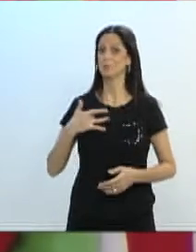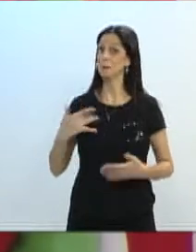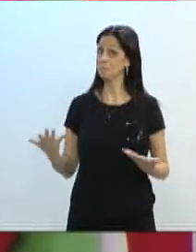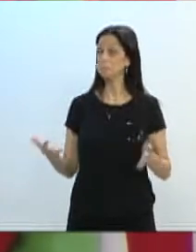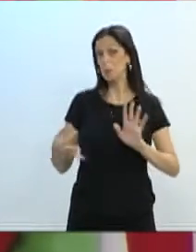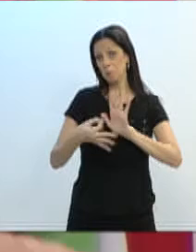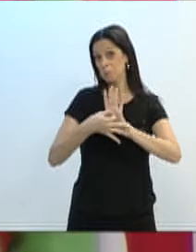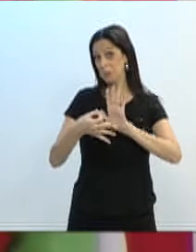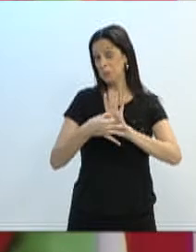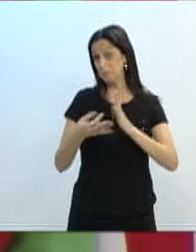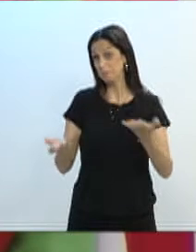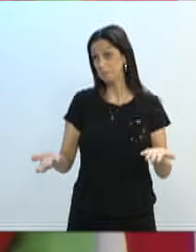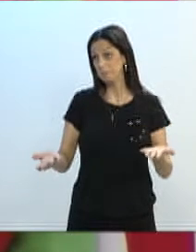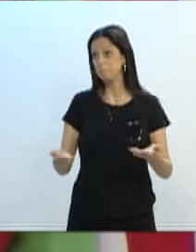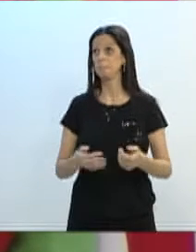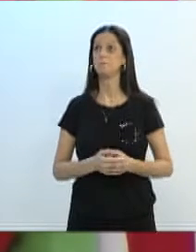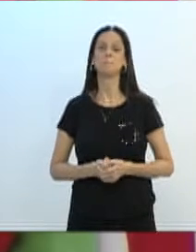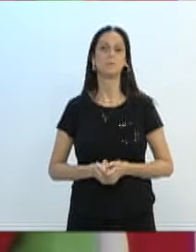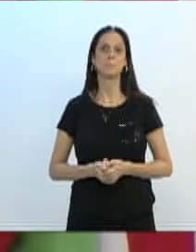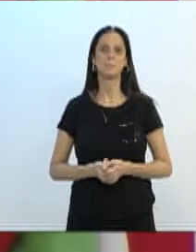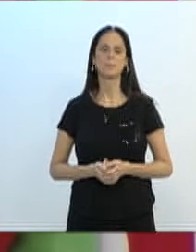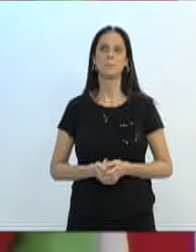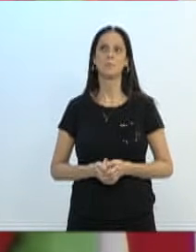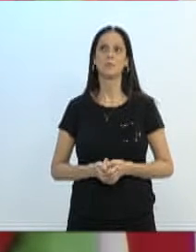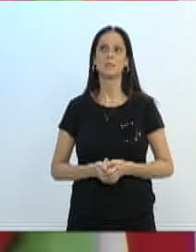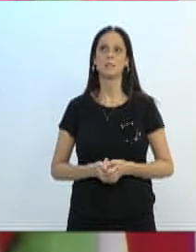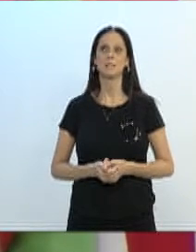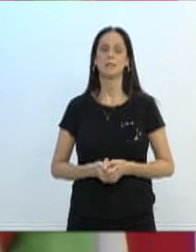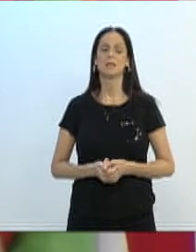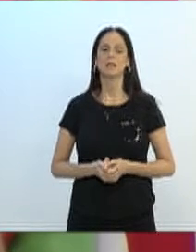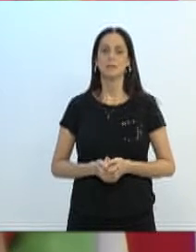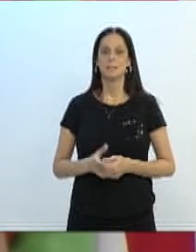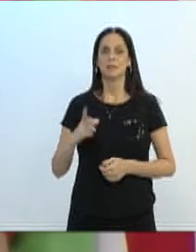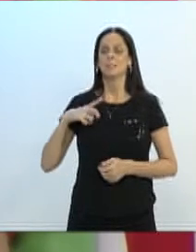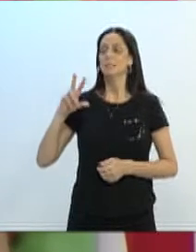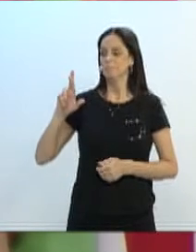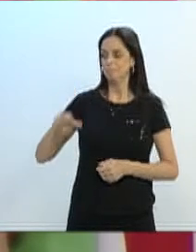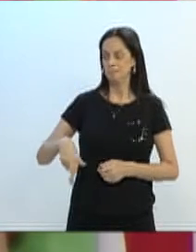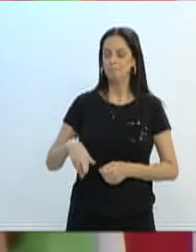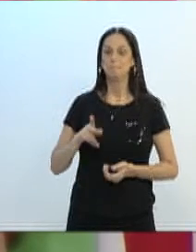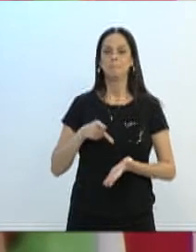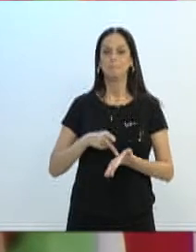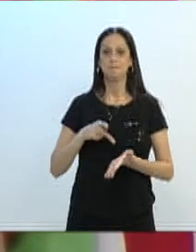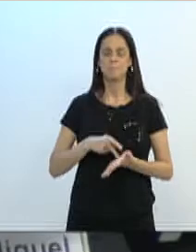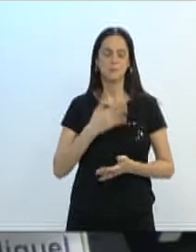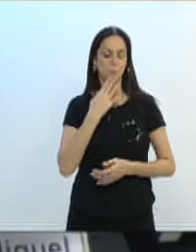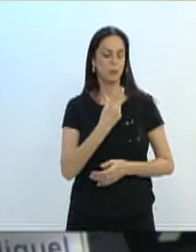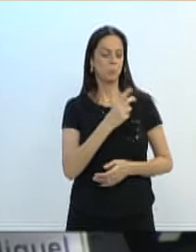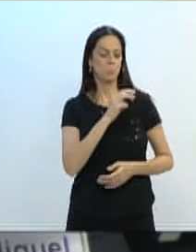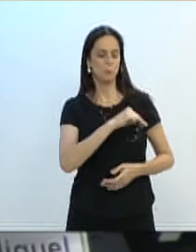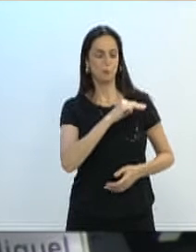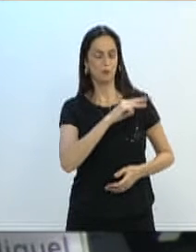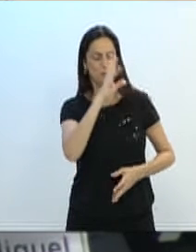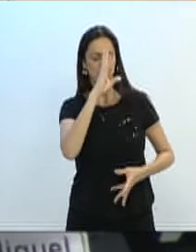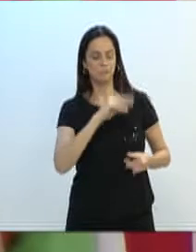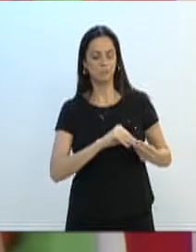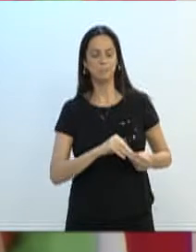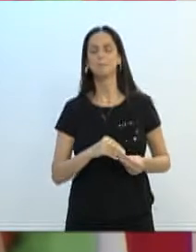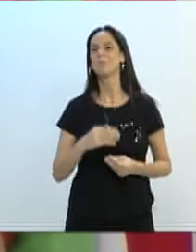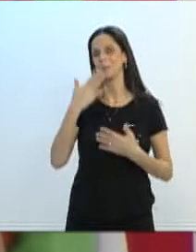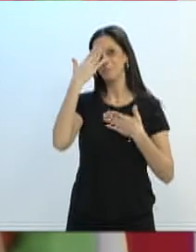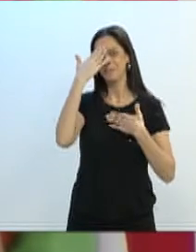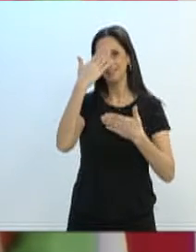Obrigado, vereador Diego. De fato, é um problema. Presidente, se puder me conceder 2 minutinhos só para concluir. Mais 2 minutos para o senhor. Muito